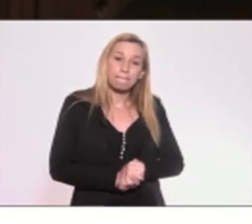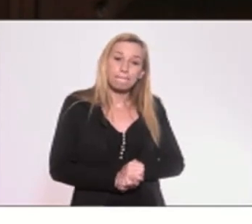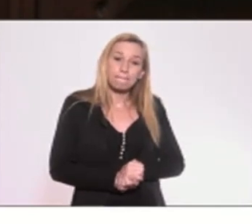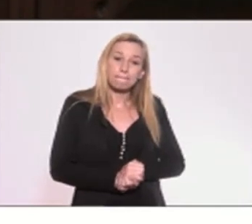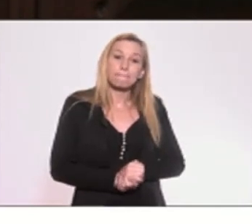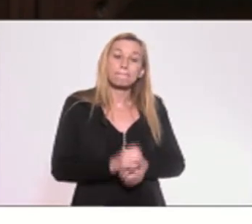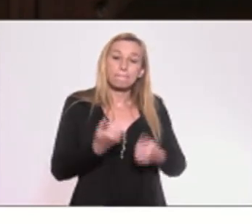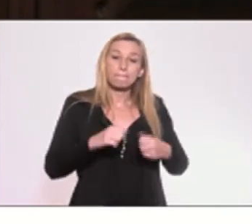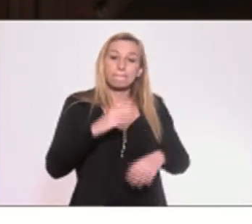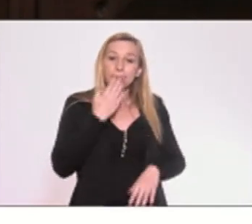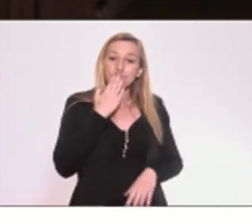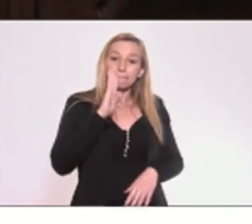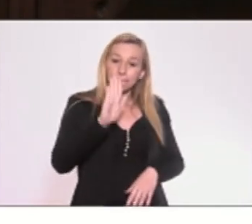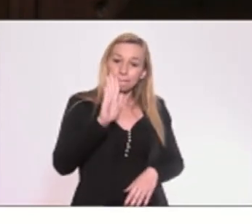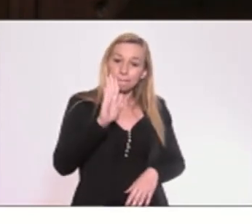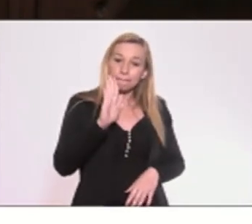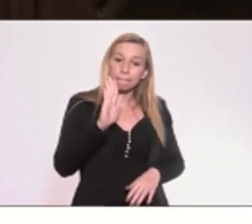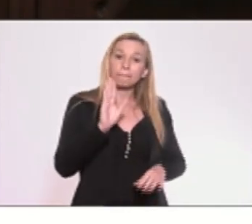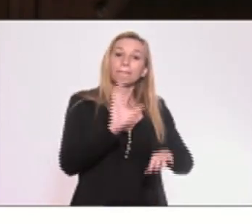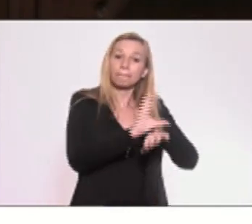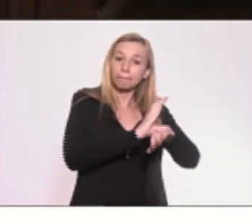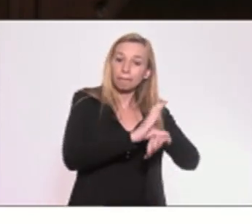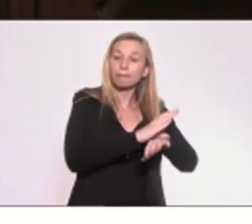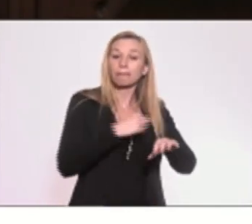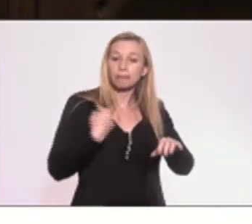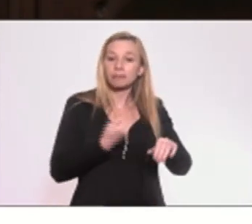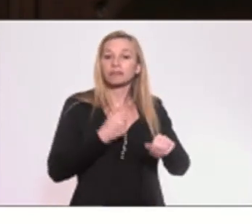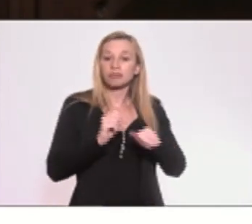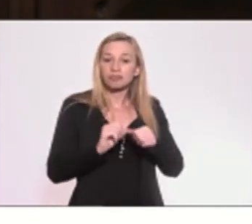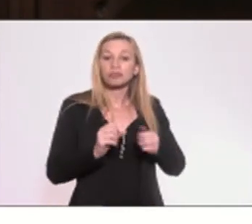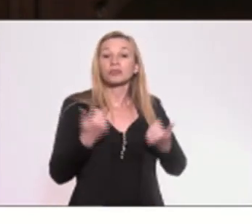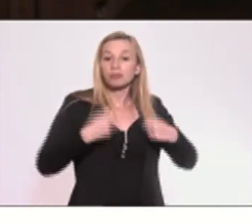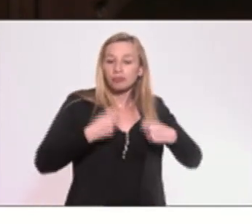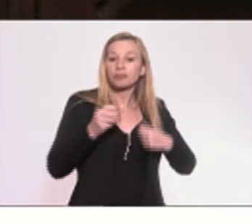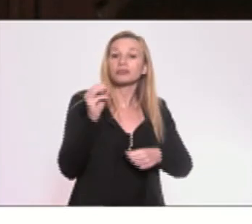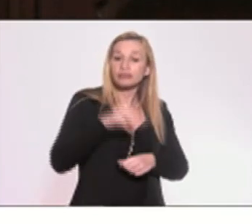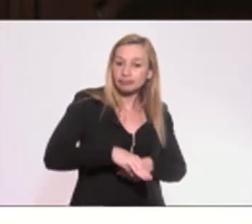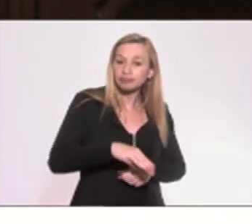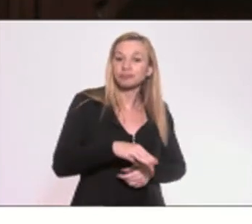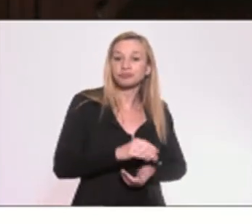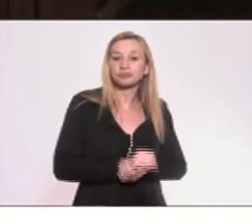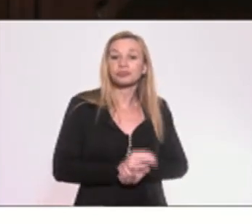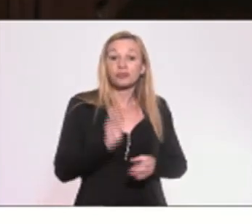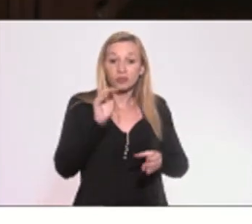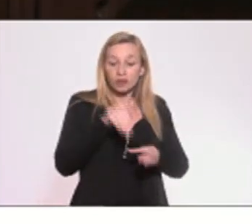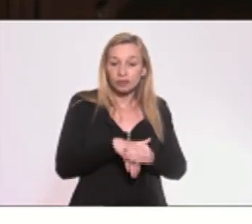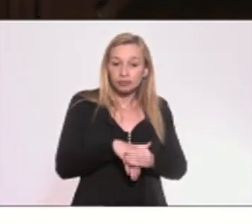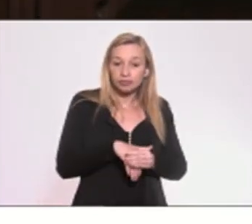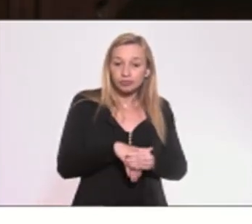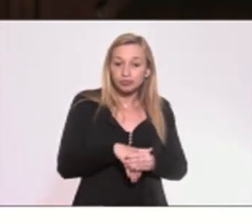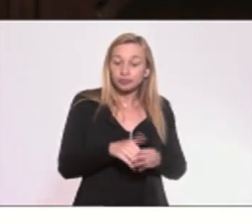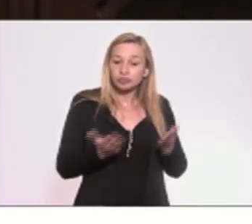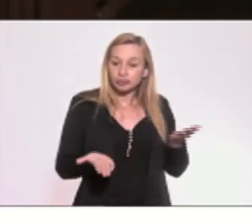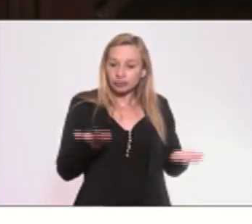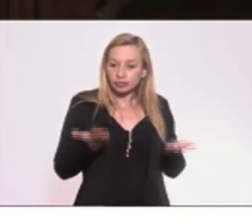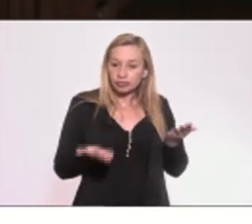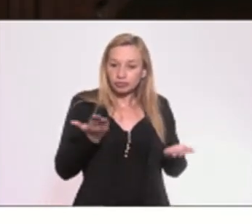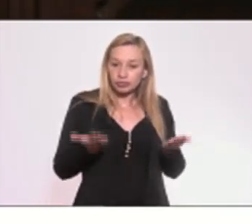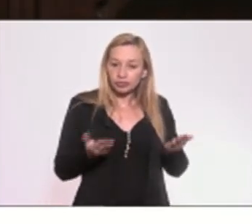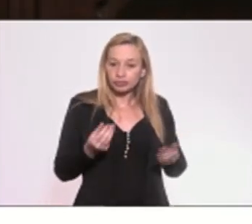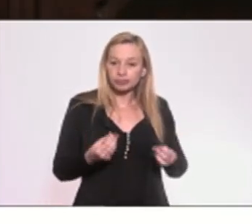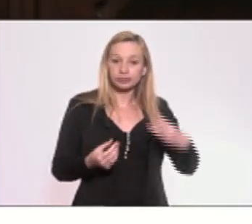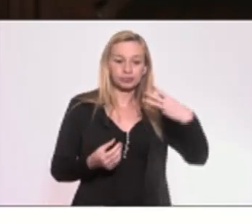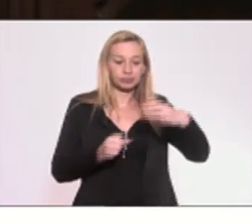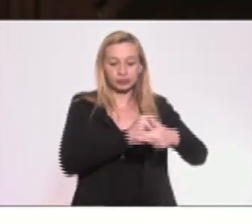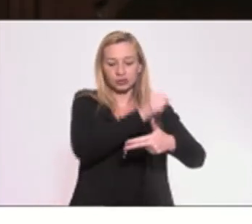jurando a Constituição que nós o fizemos. Nós precisamos sim votar pelo equilíbrio dos poderes, e eu